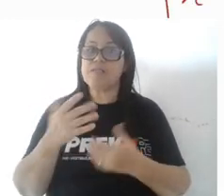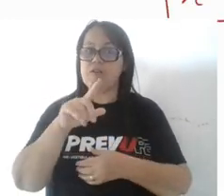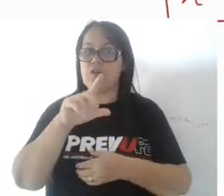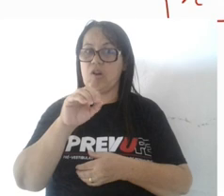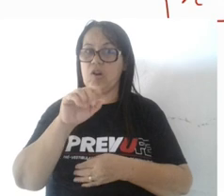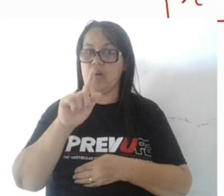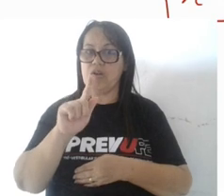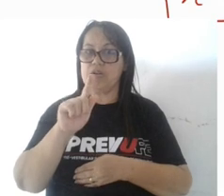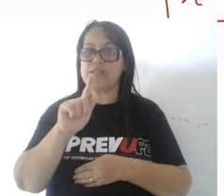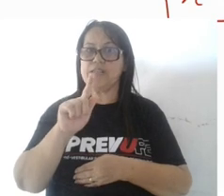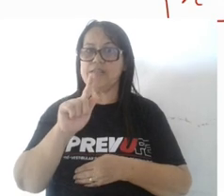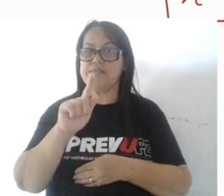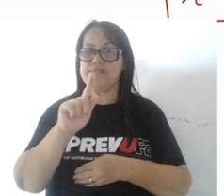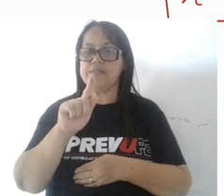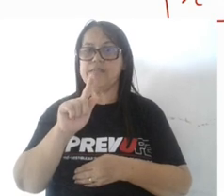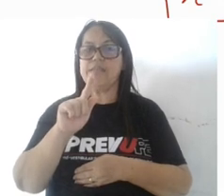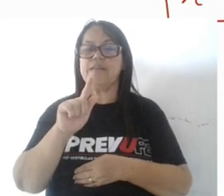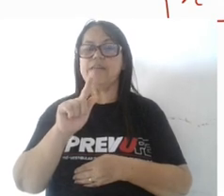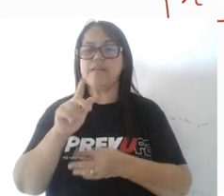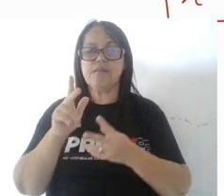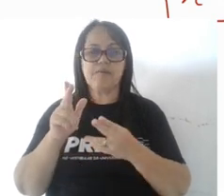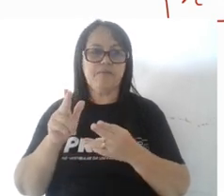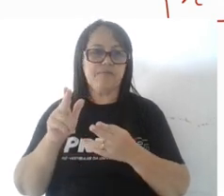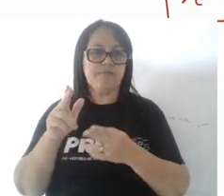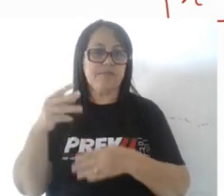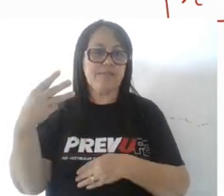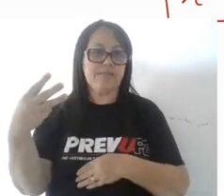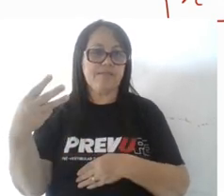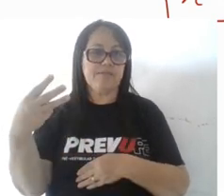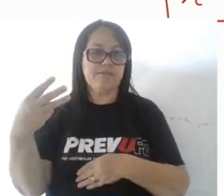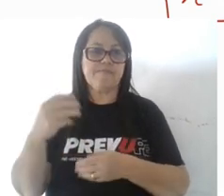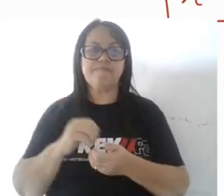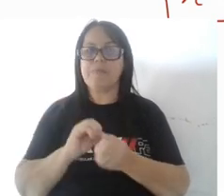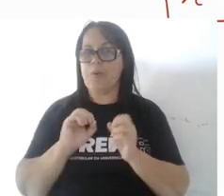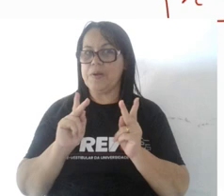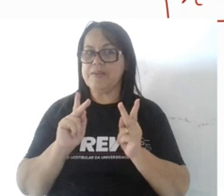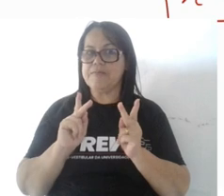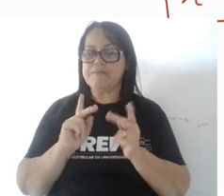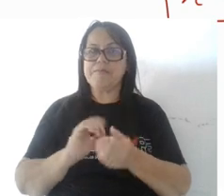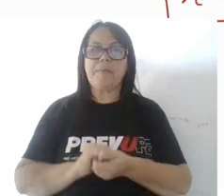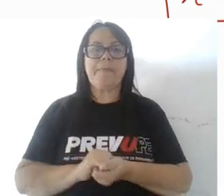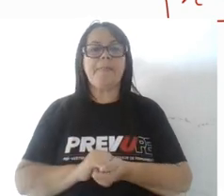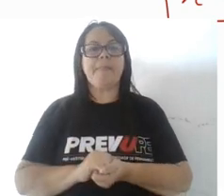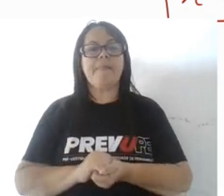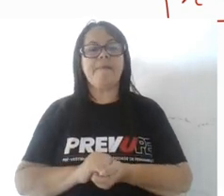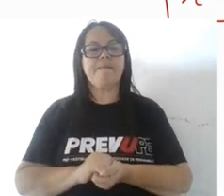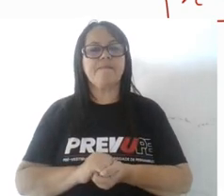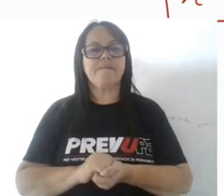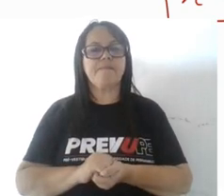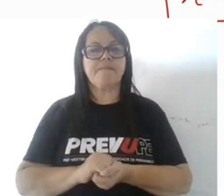seja o logaritmo e de 8 na base 2 vai ser igual a 3 certo